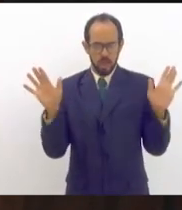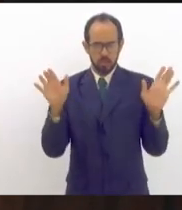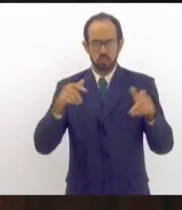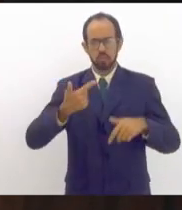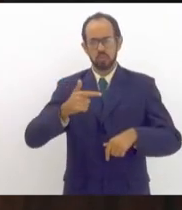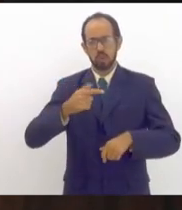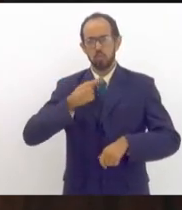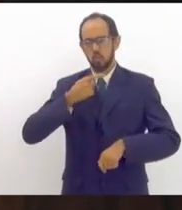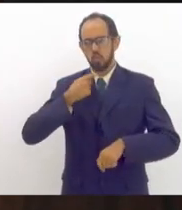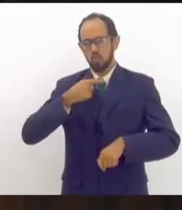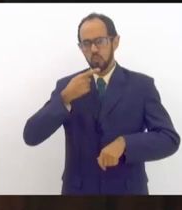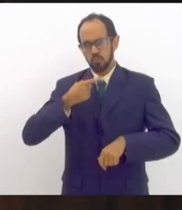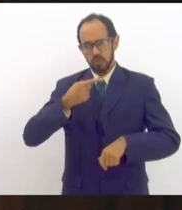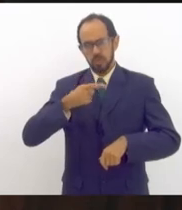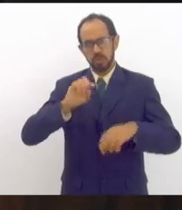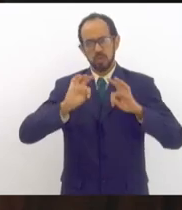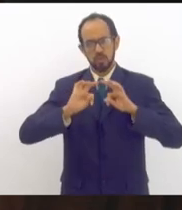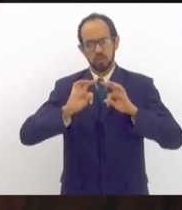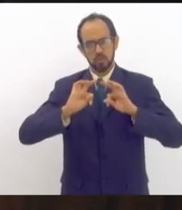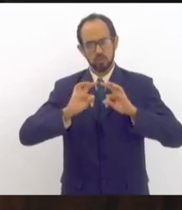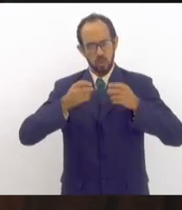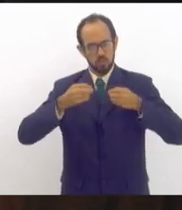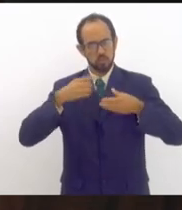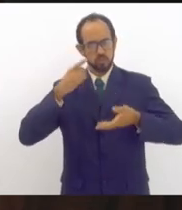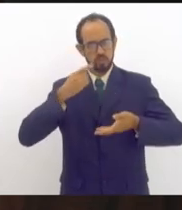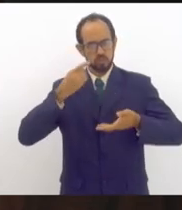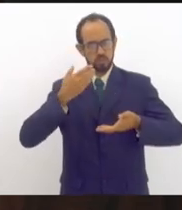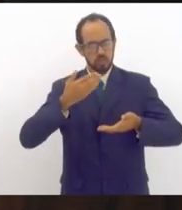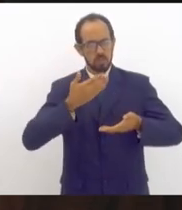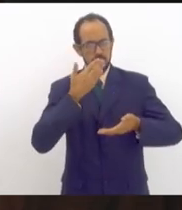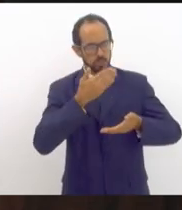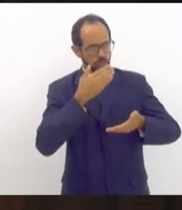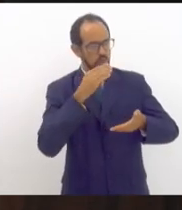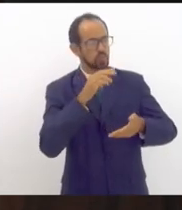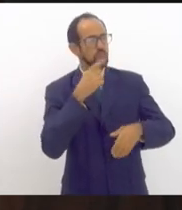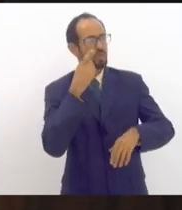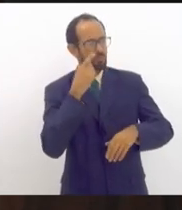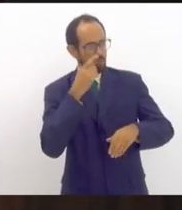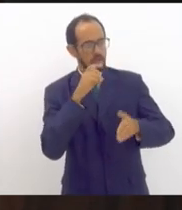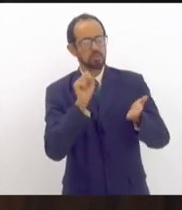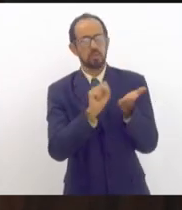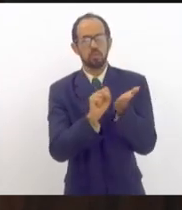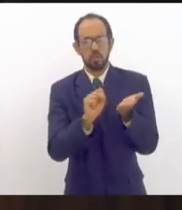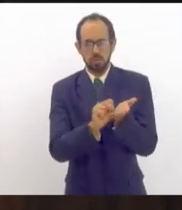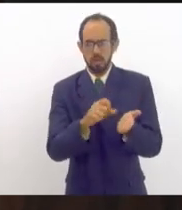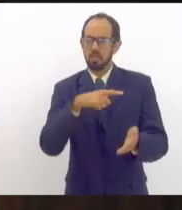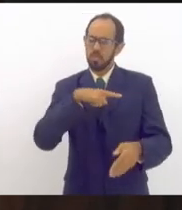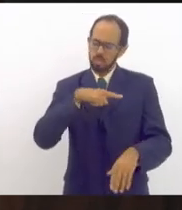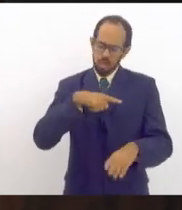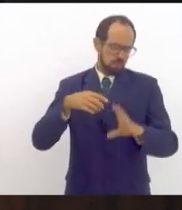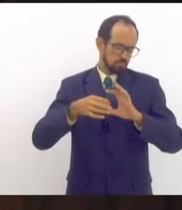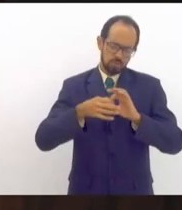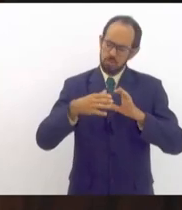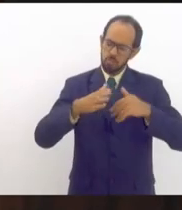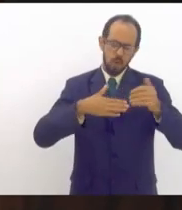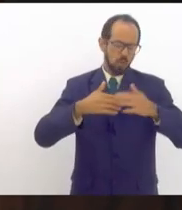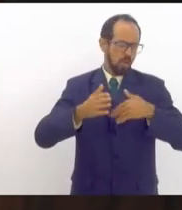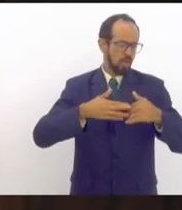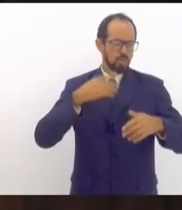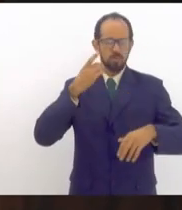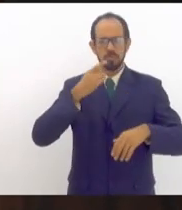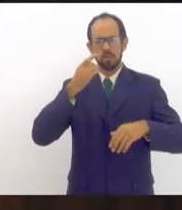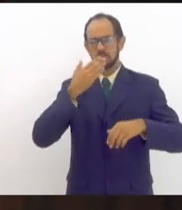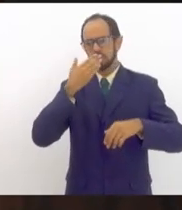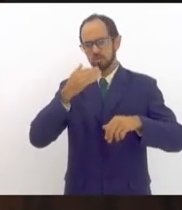haja dúvida que os senhores e senhora deputados a pedido do deputado Samuel Malafaia que tem toda autonomia qualquer Deputado pediu